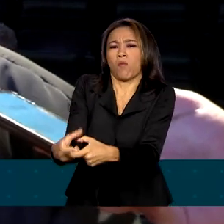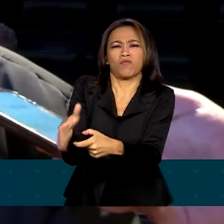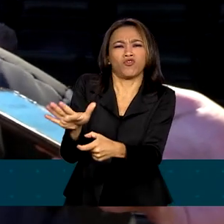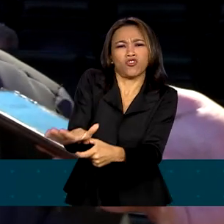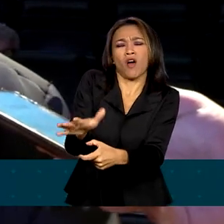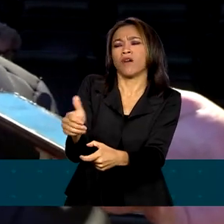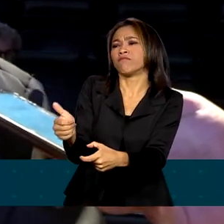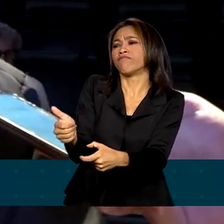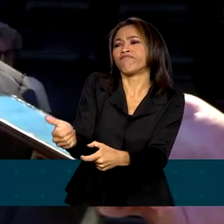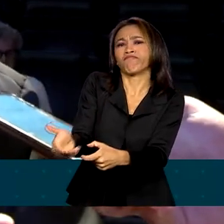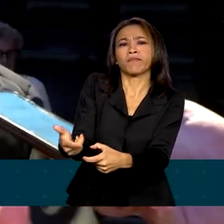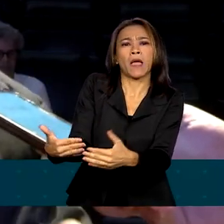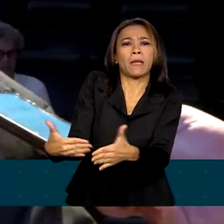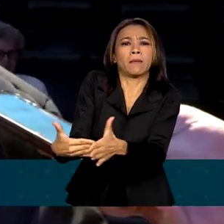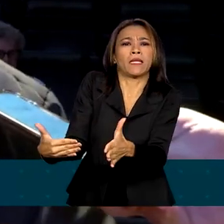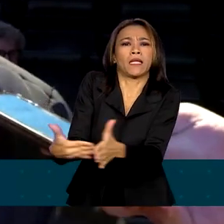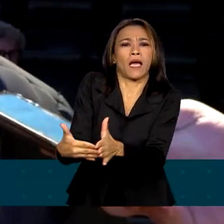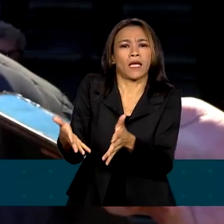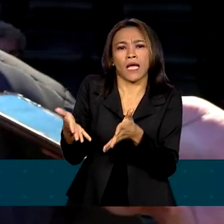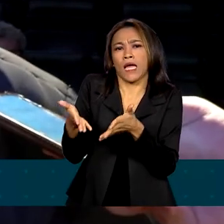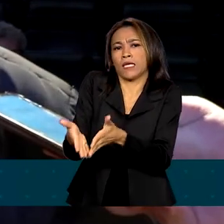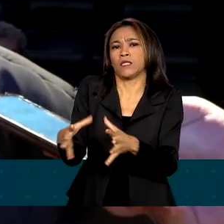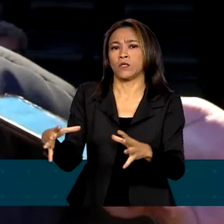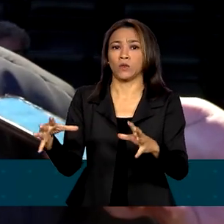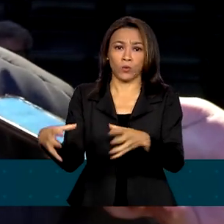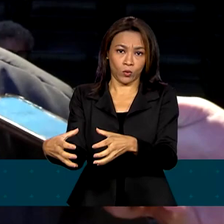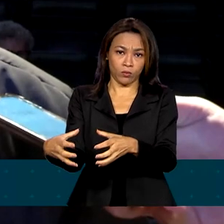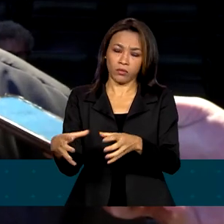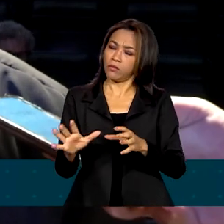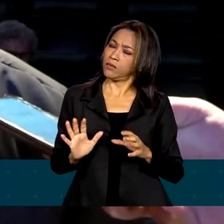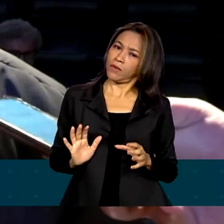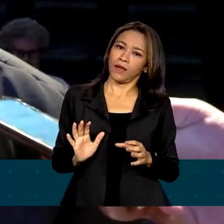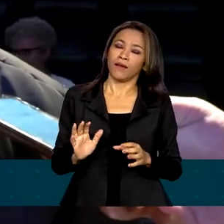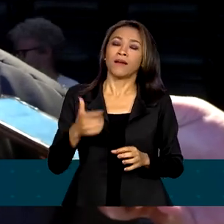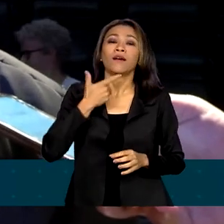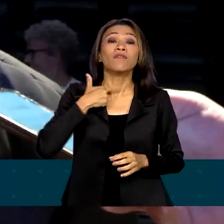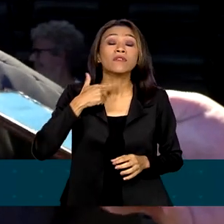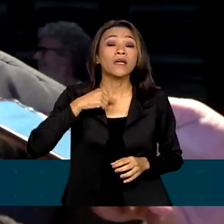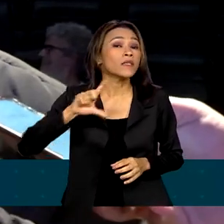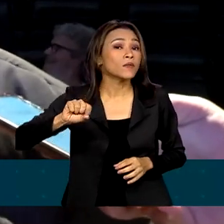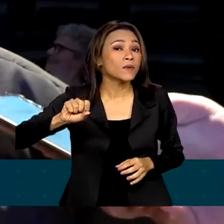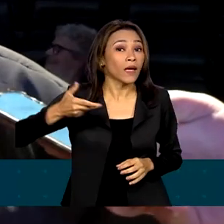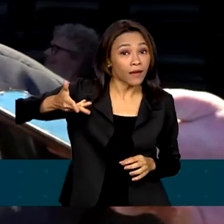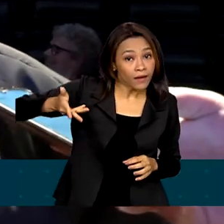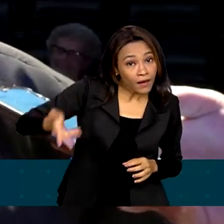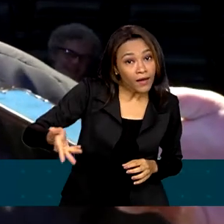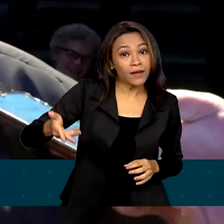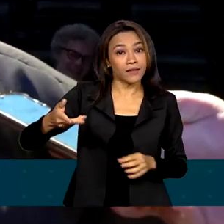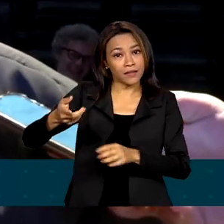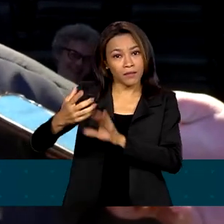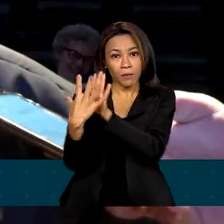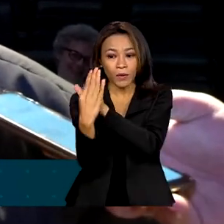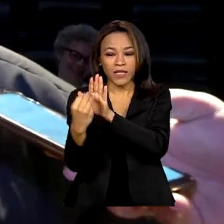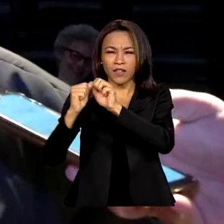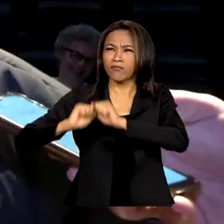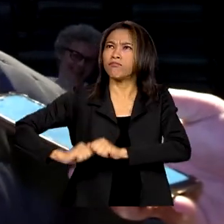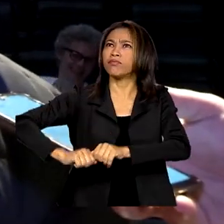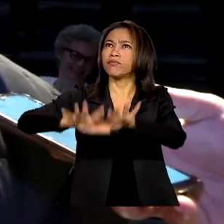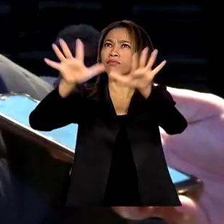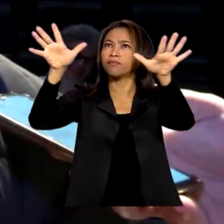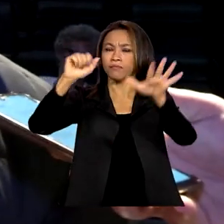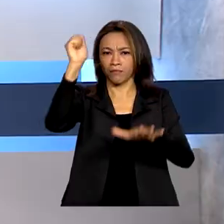uma atividade restrita a esse ou aquele grupo. O desejo é que ela perpasse a economia nacional.